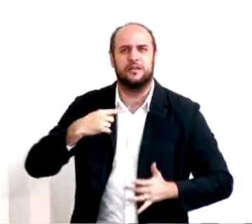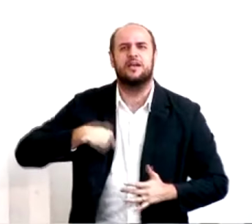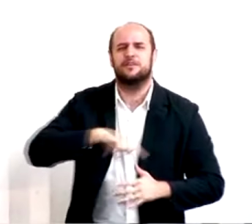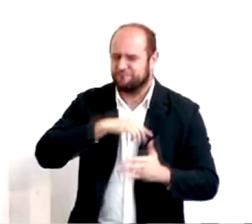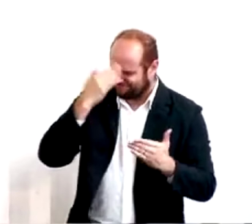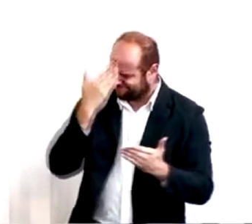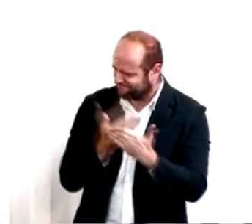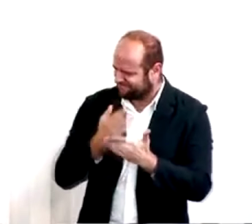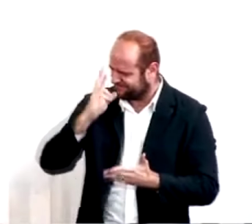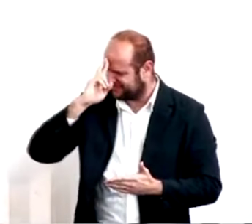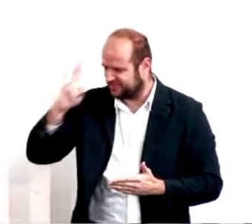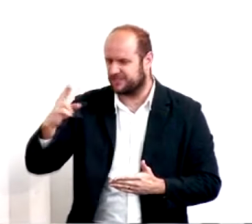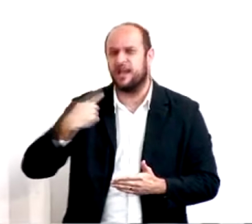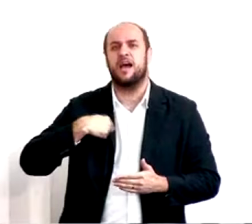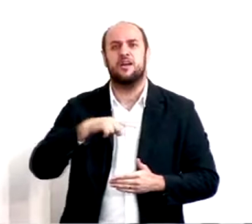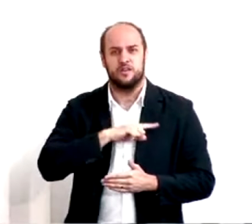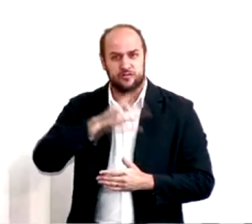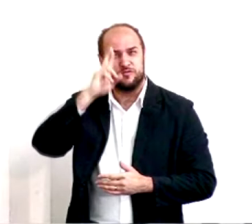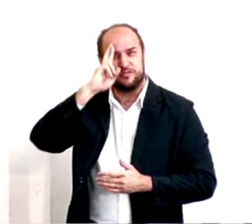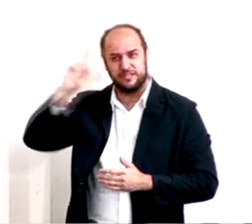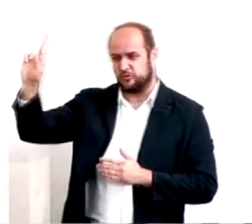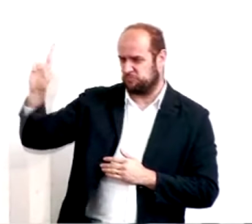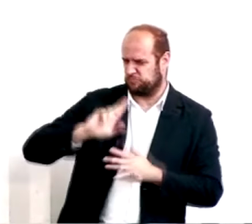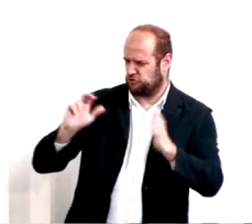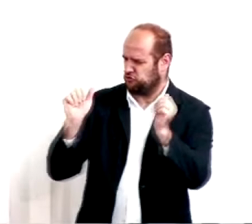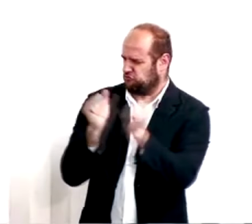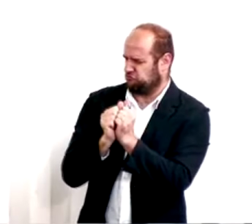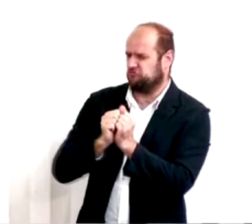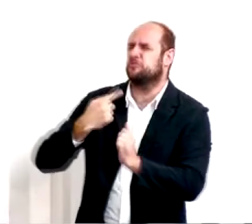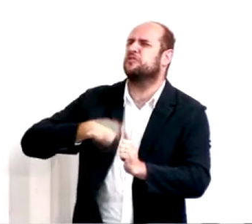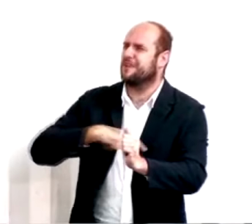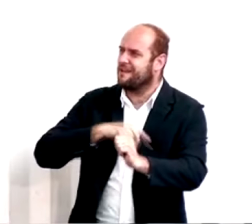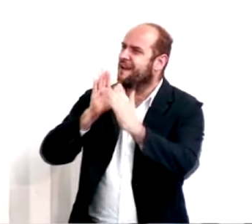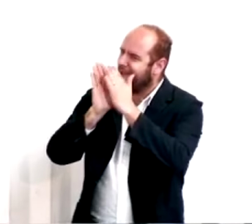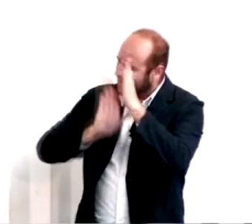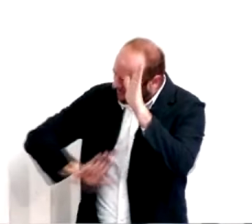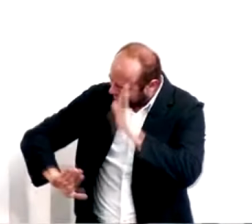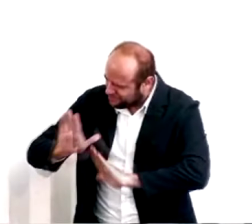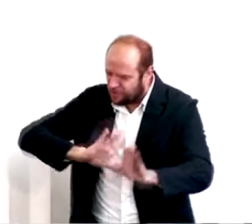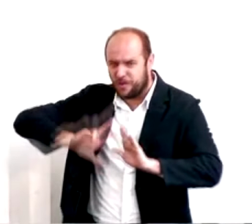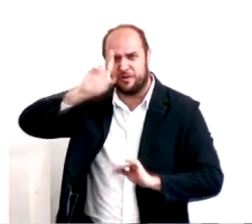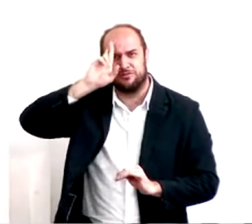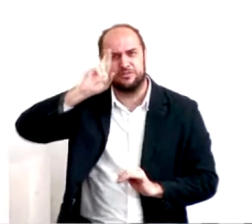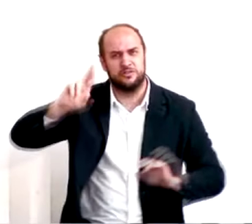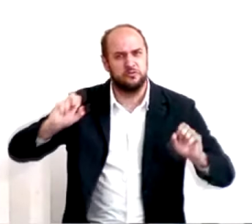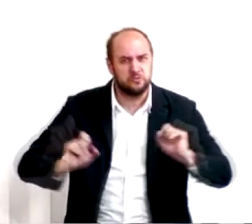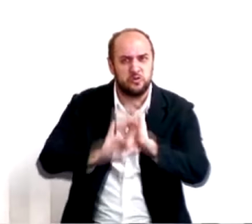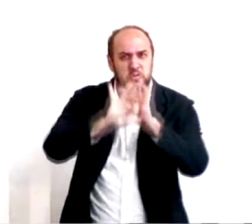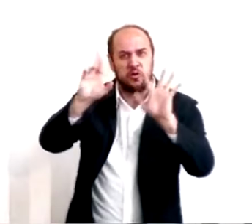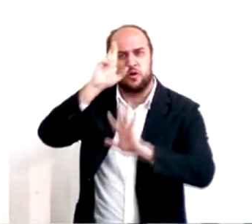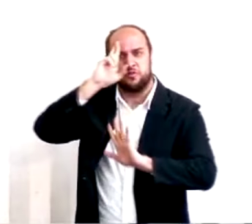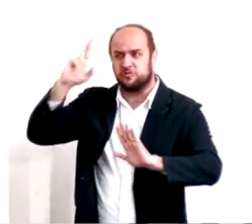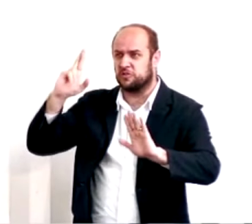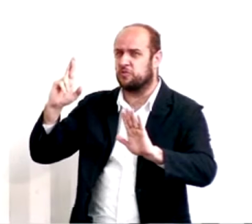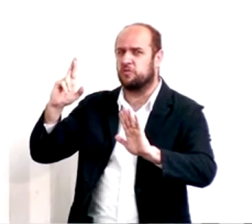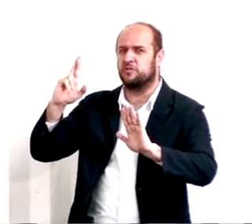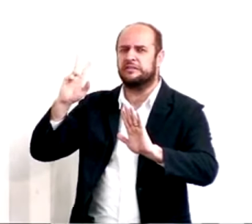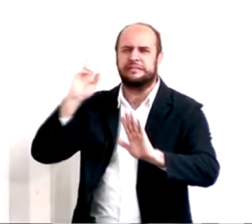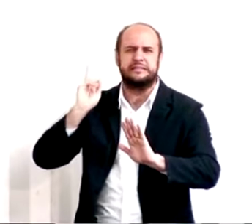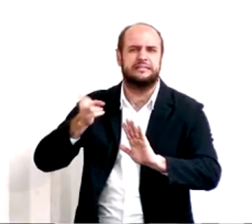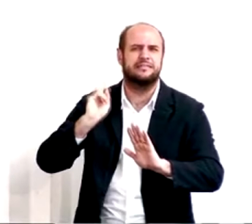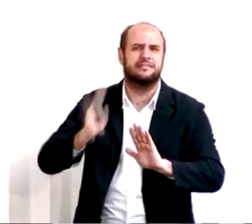o senhor nós temos um senhor e nós adoramos a nossa senhor nós vos glorificamos acima de todas as coisas